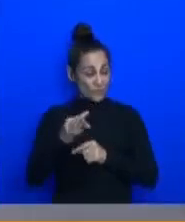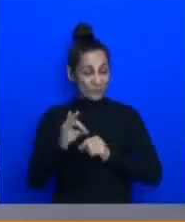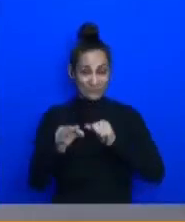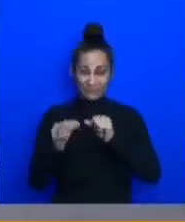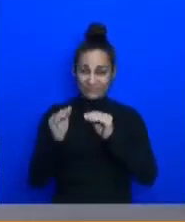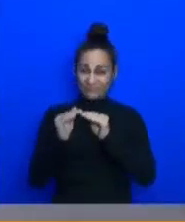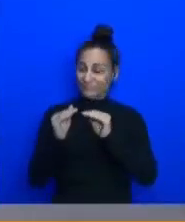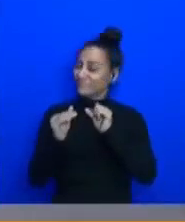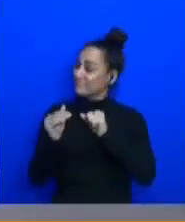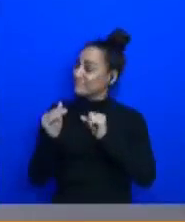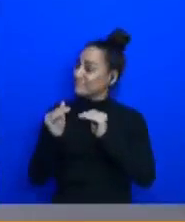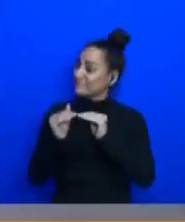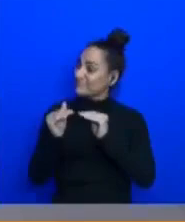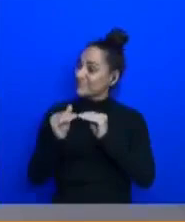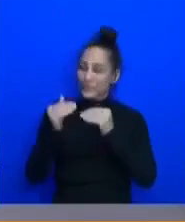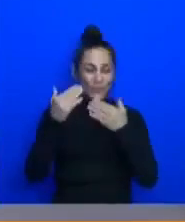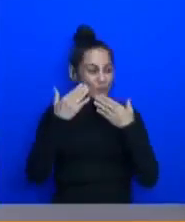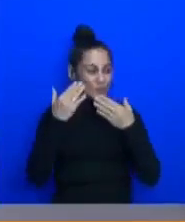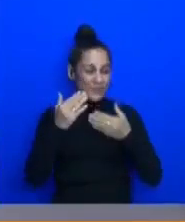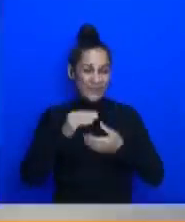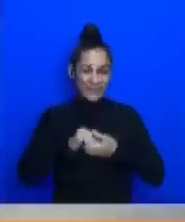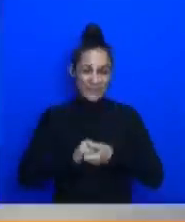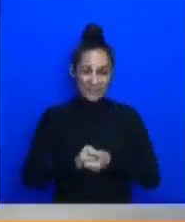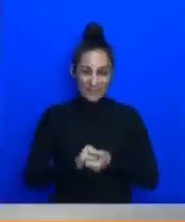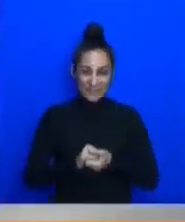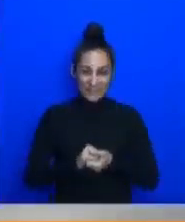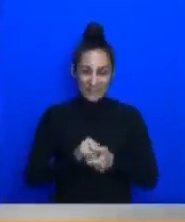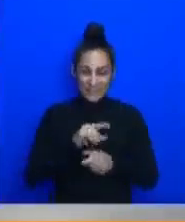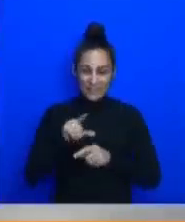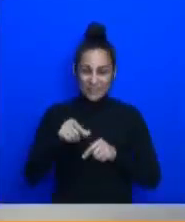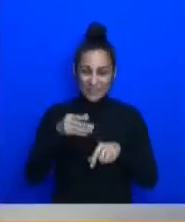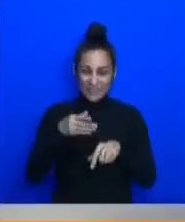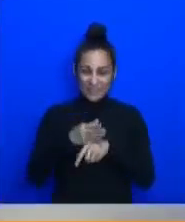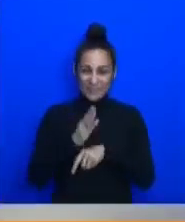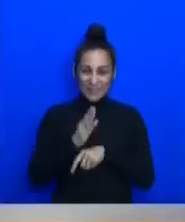Sim, confirmo. Sim, confirmo. Obrigado. Sorteio validado.